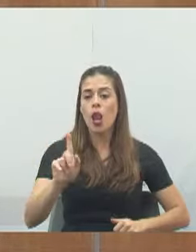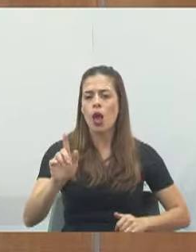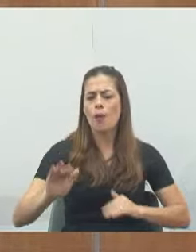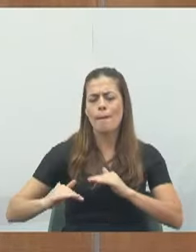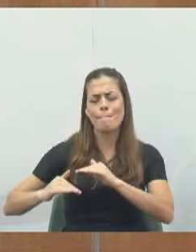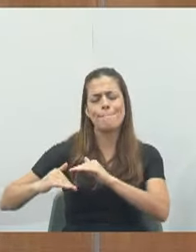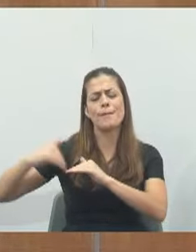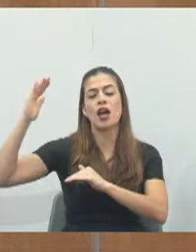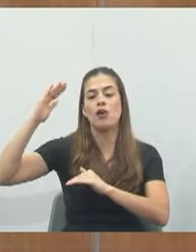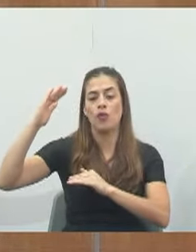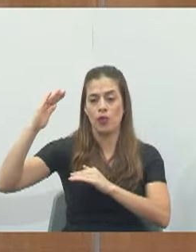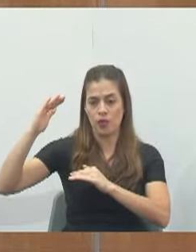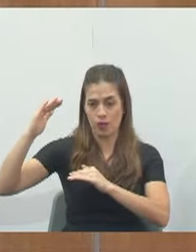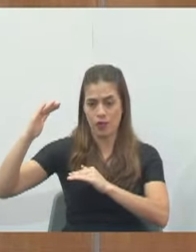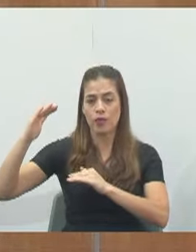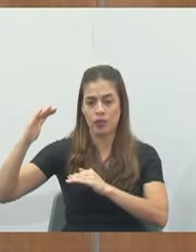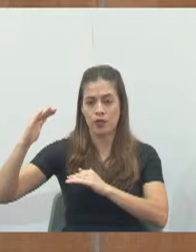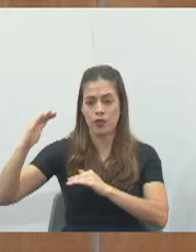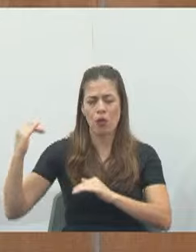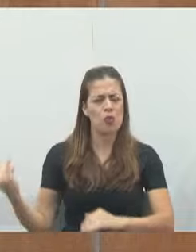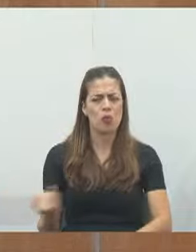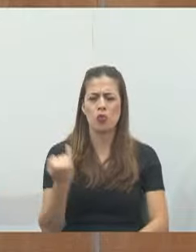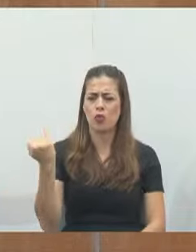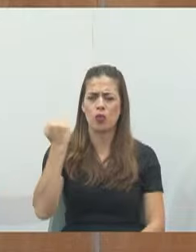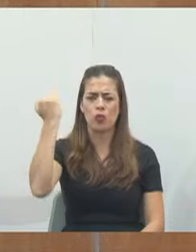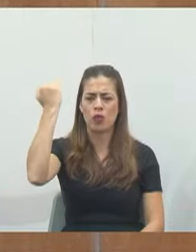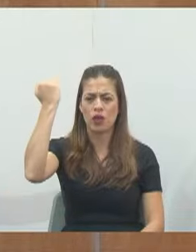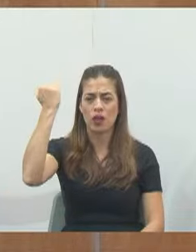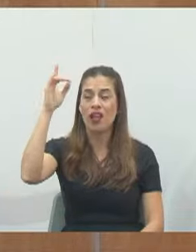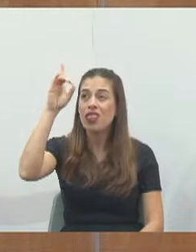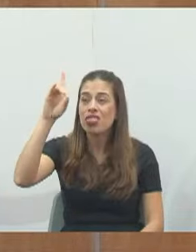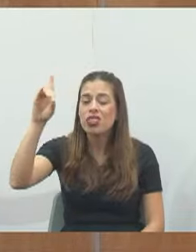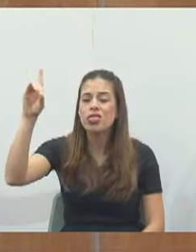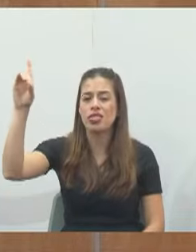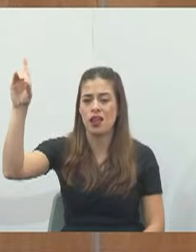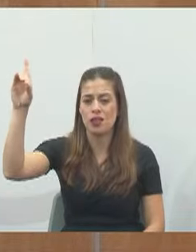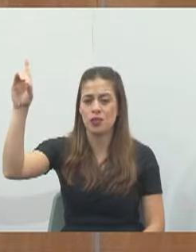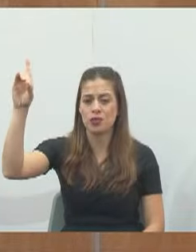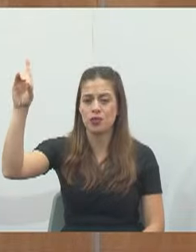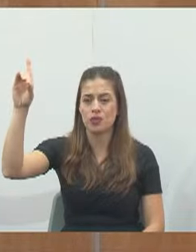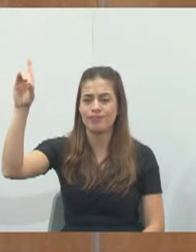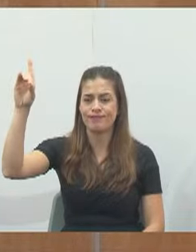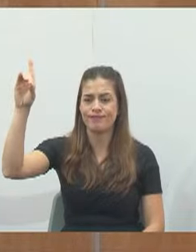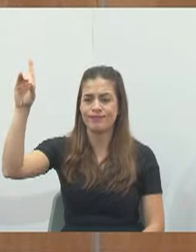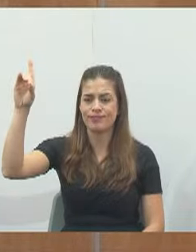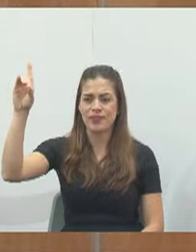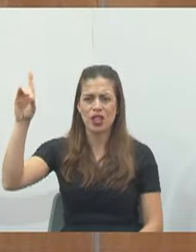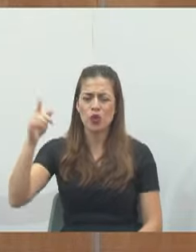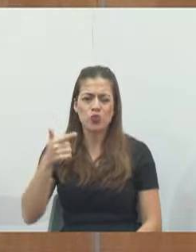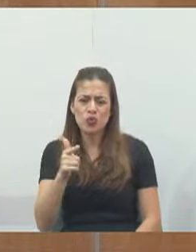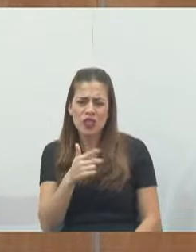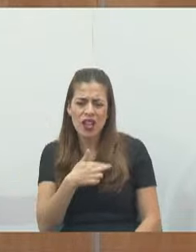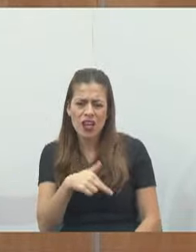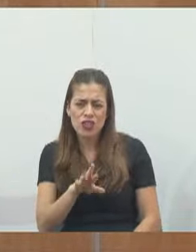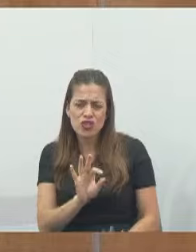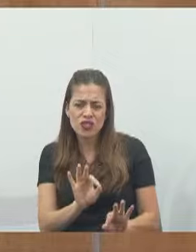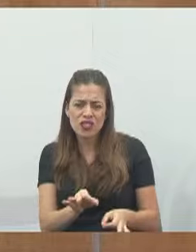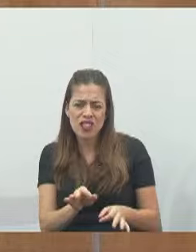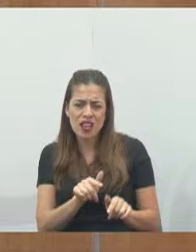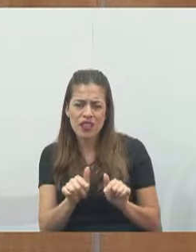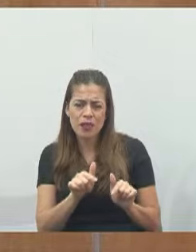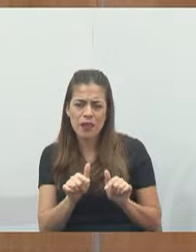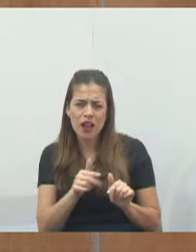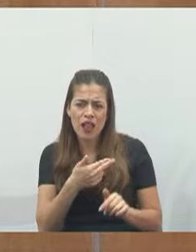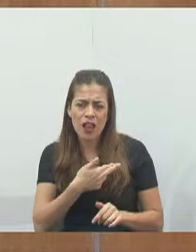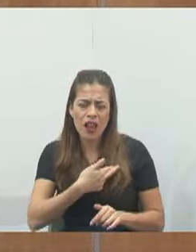maior. Então, isso é muito importante. Deus, não sou assim, não tenho uma religião específica, né? Trabalho muito